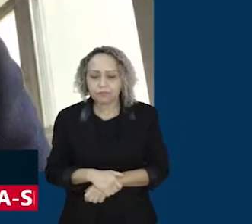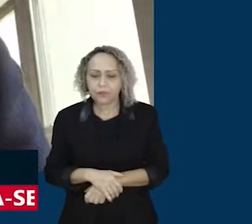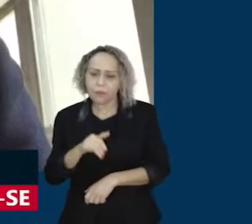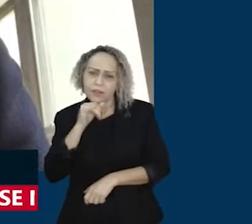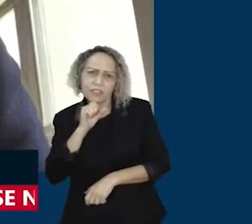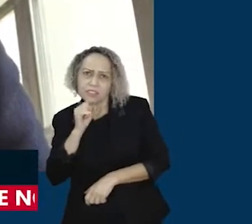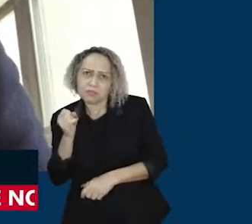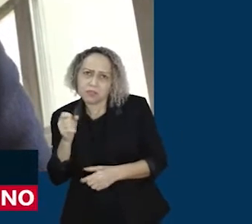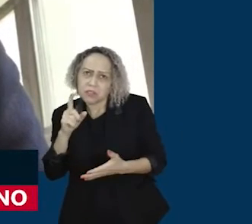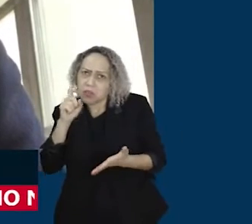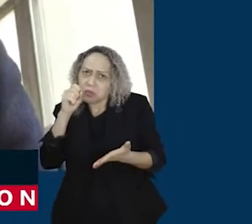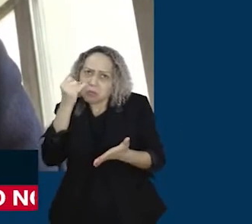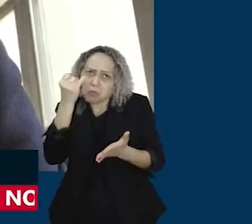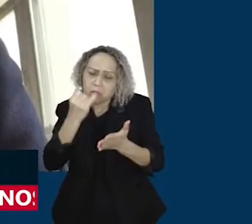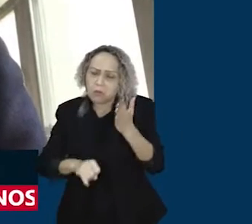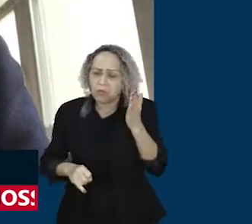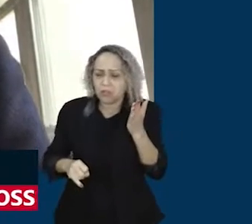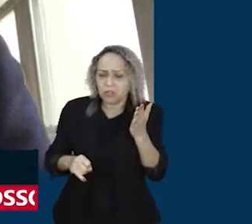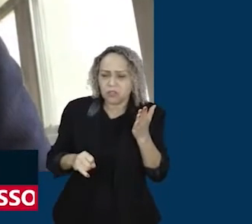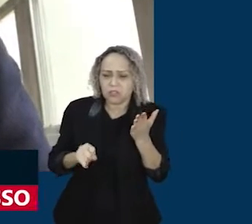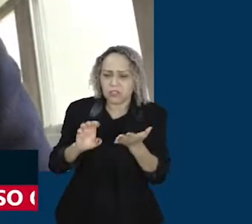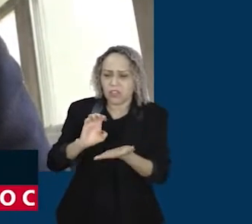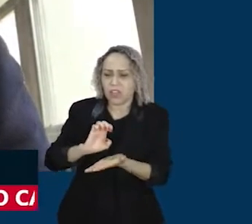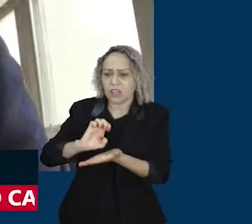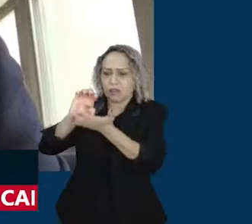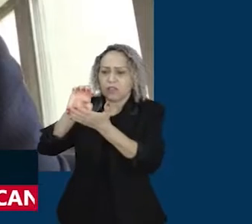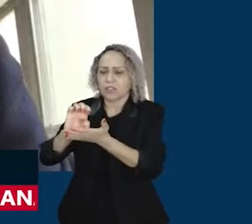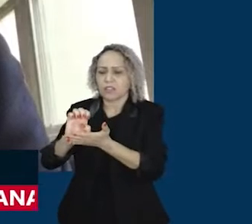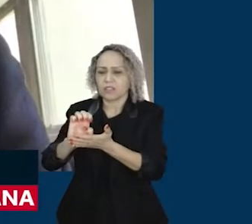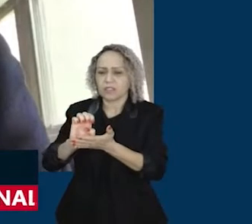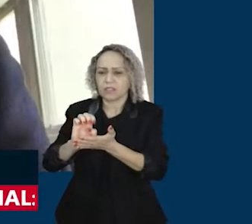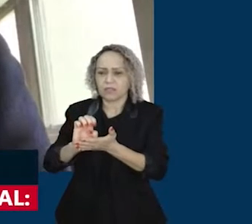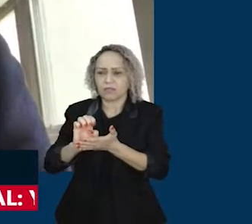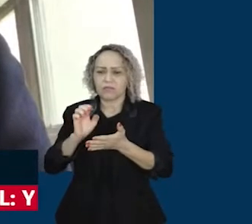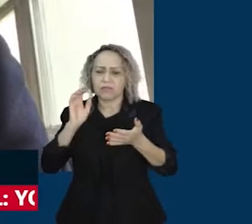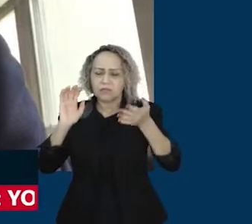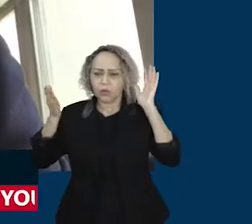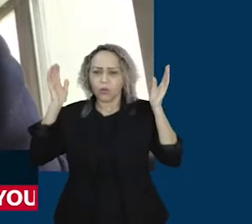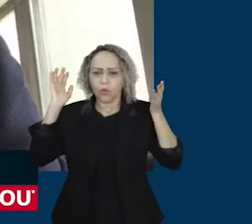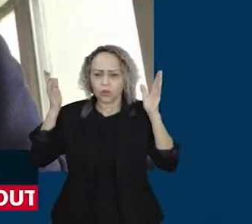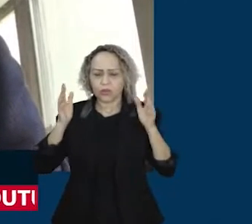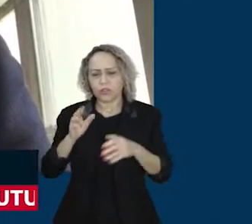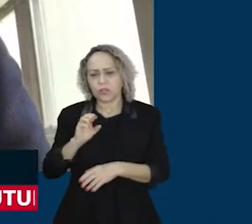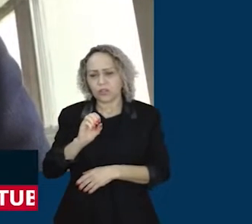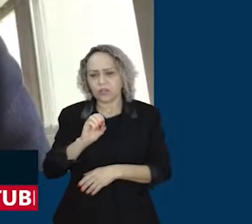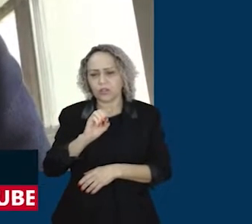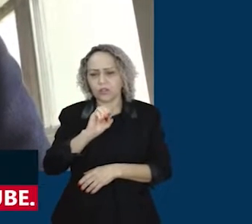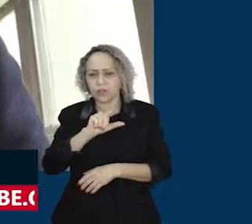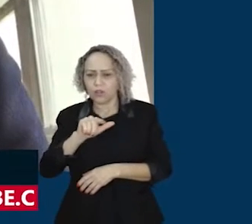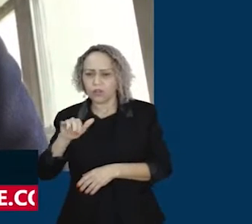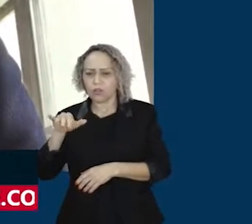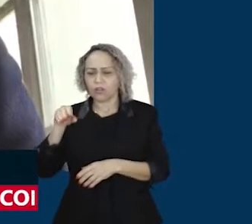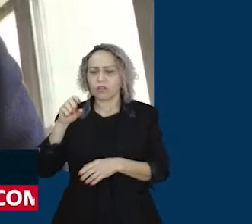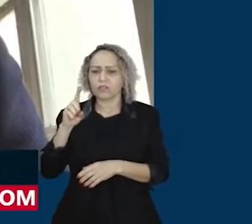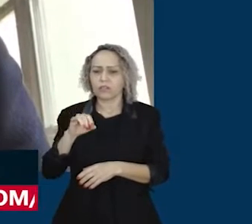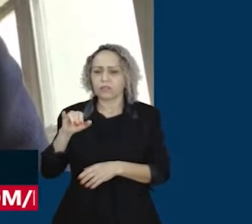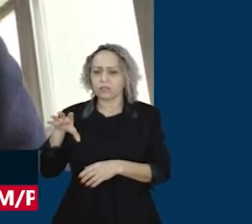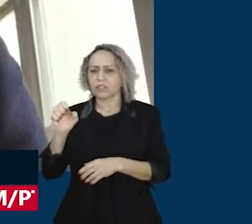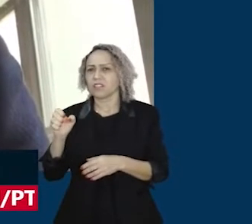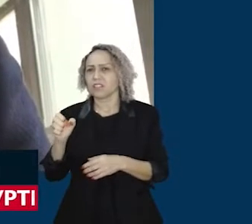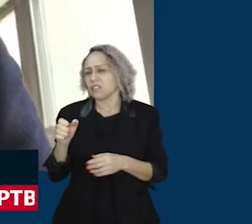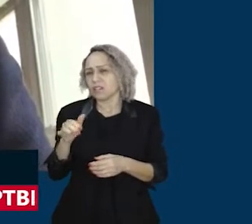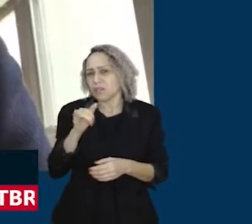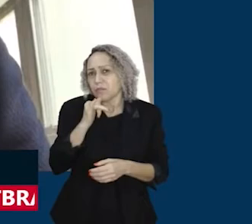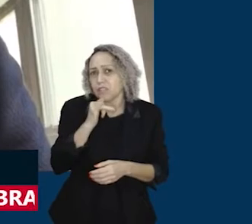de importação, de exportação de óleo, pode ser um imposto sobre o recurso extraordinário, como a Inglaterra fez agora. A